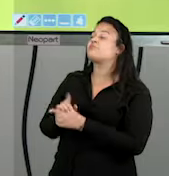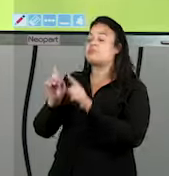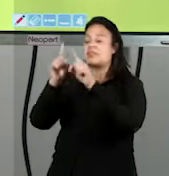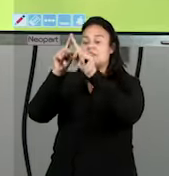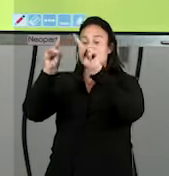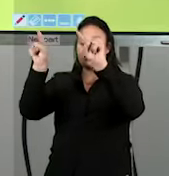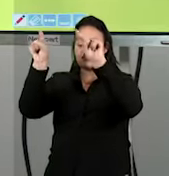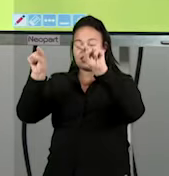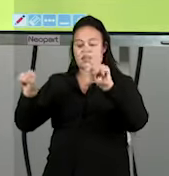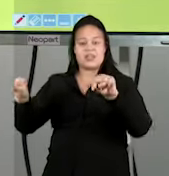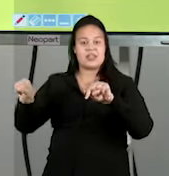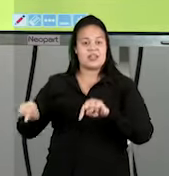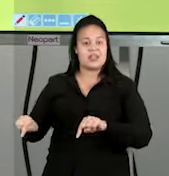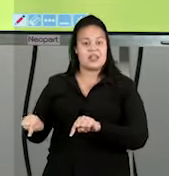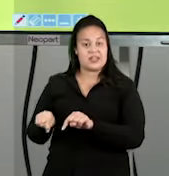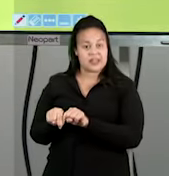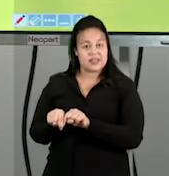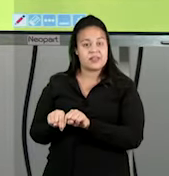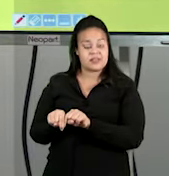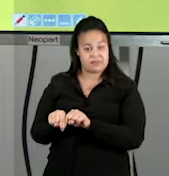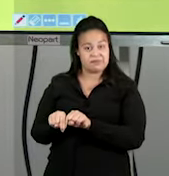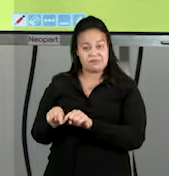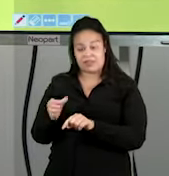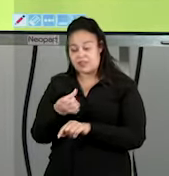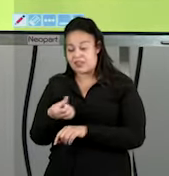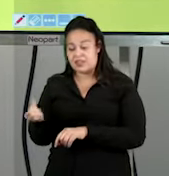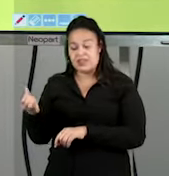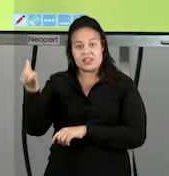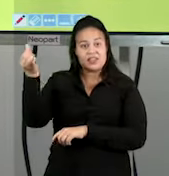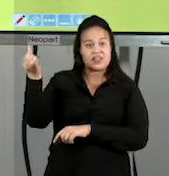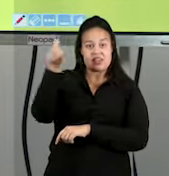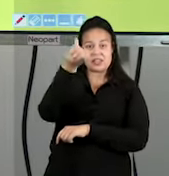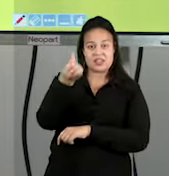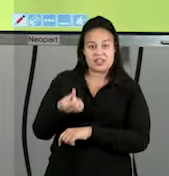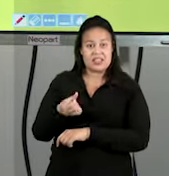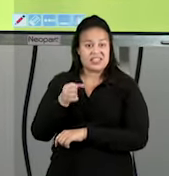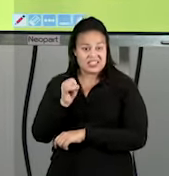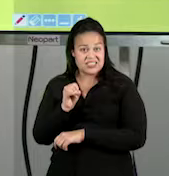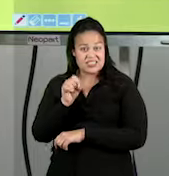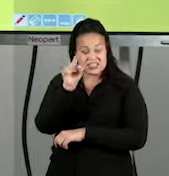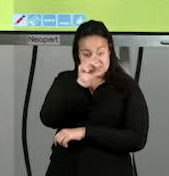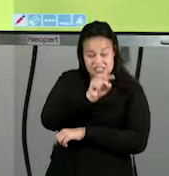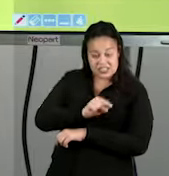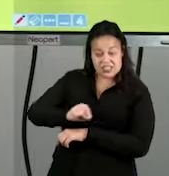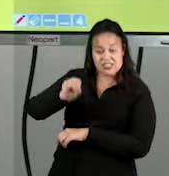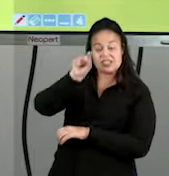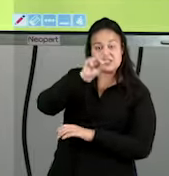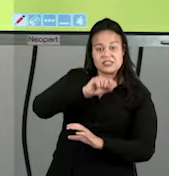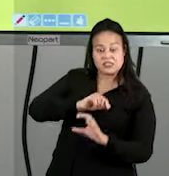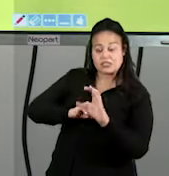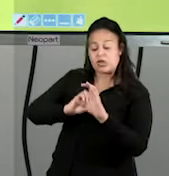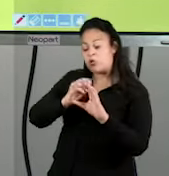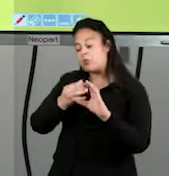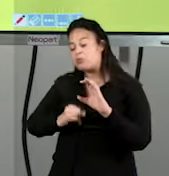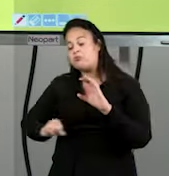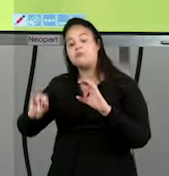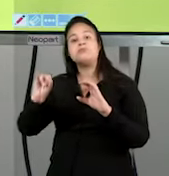diagonais do hexágono, seja ele circunscrito ou